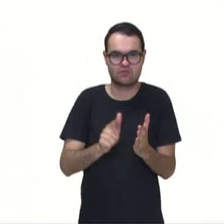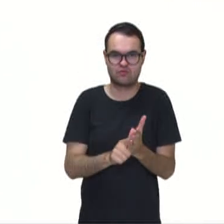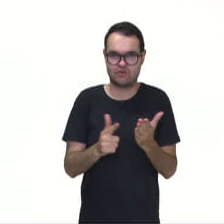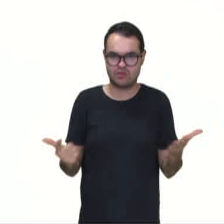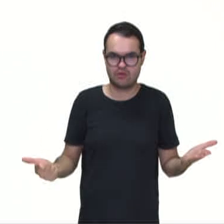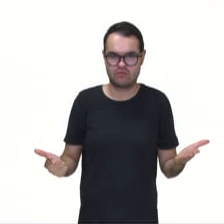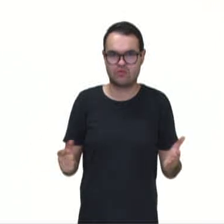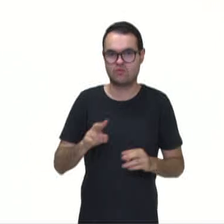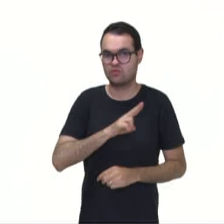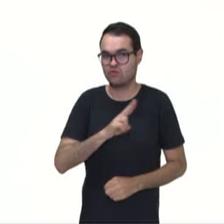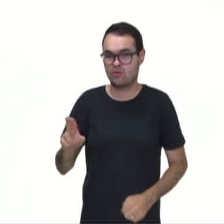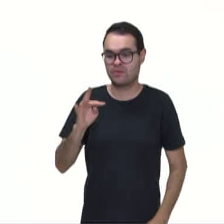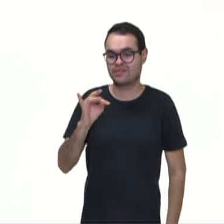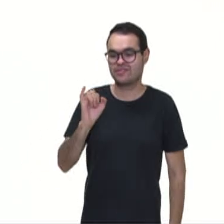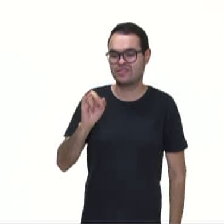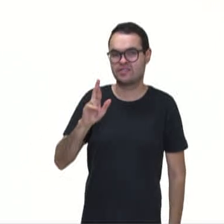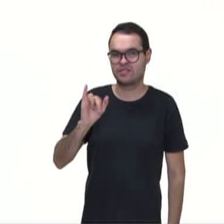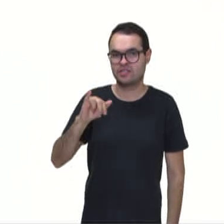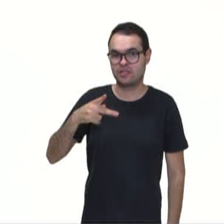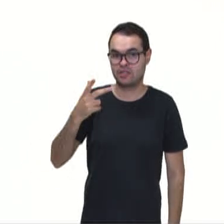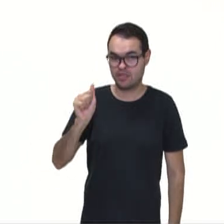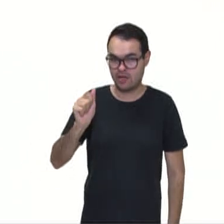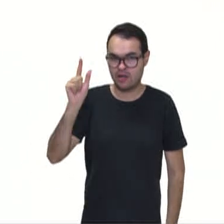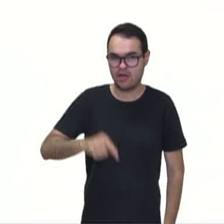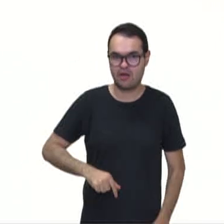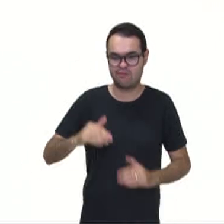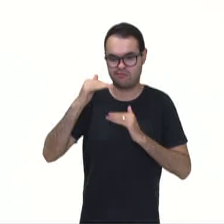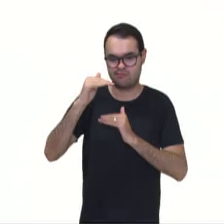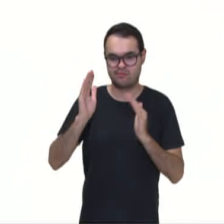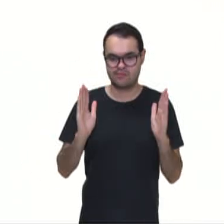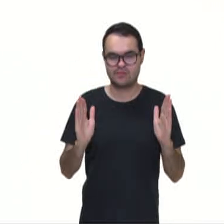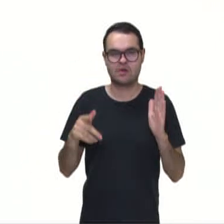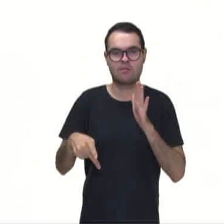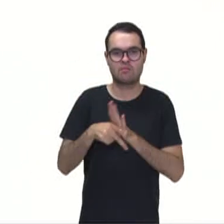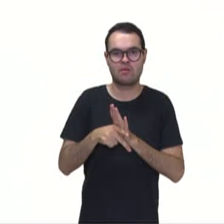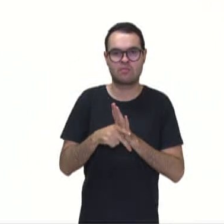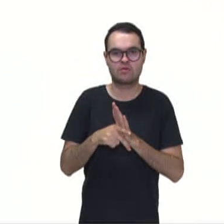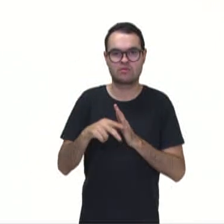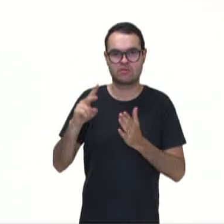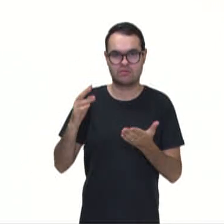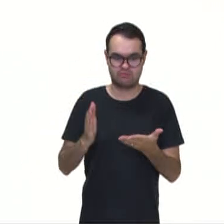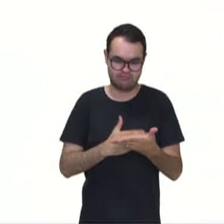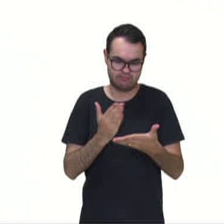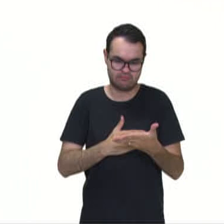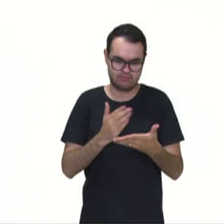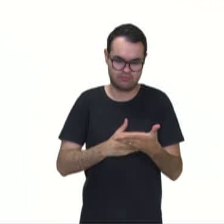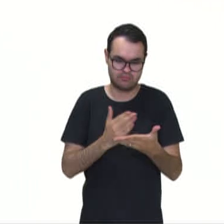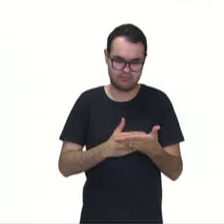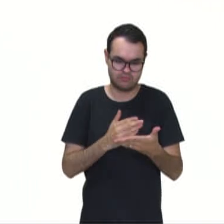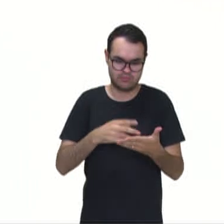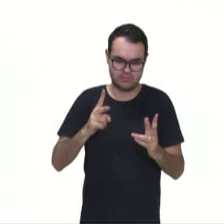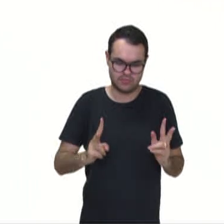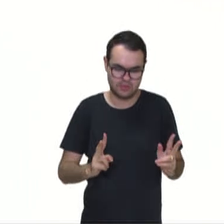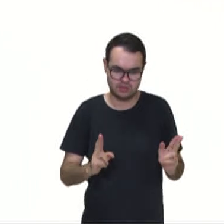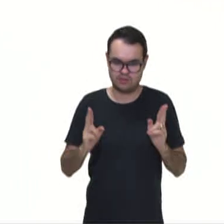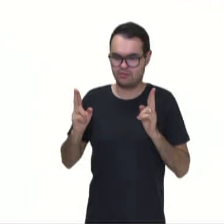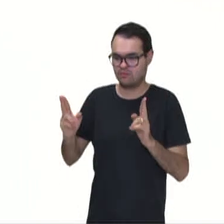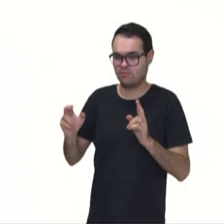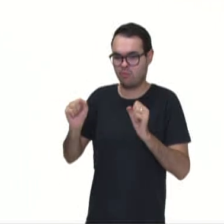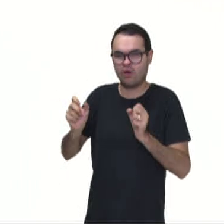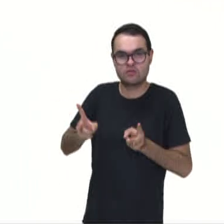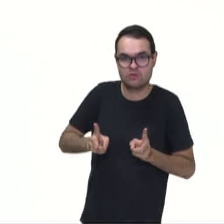O nome tirinha remete ao formato do texto, que é uma tira de uma HQ, podendo ter continuidade ou